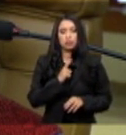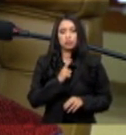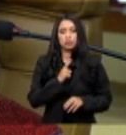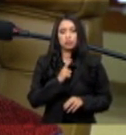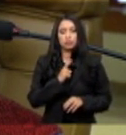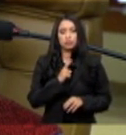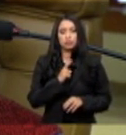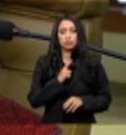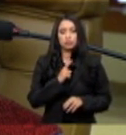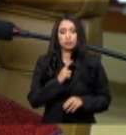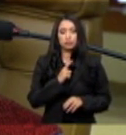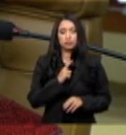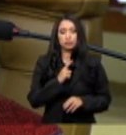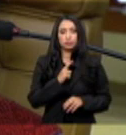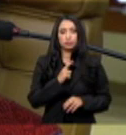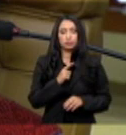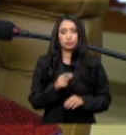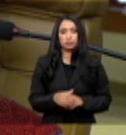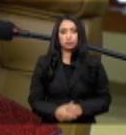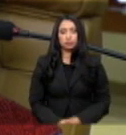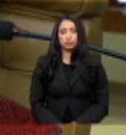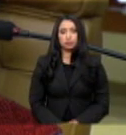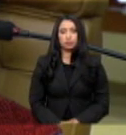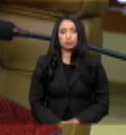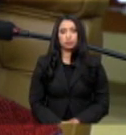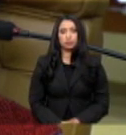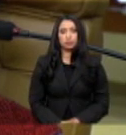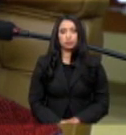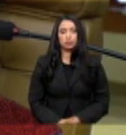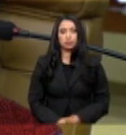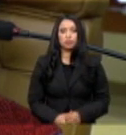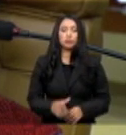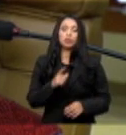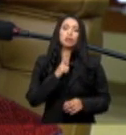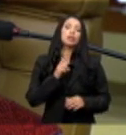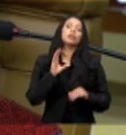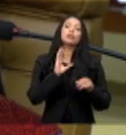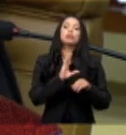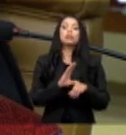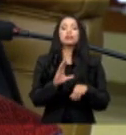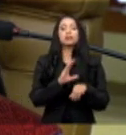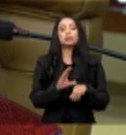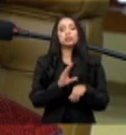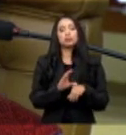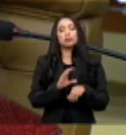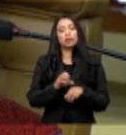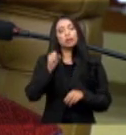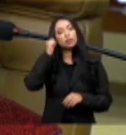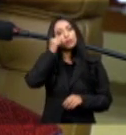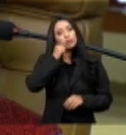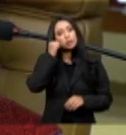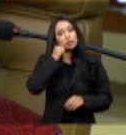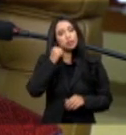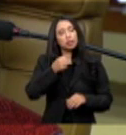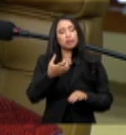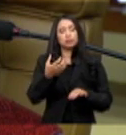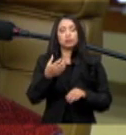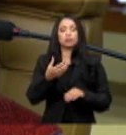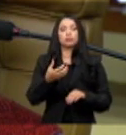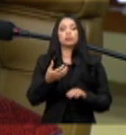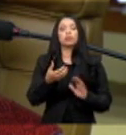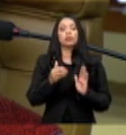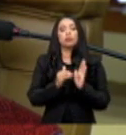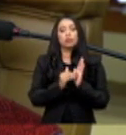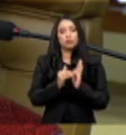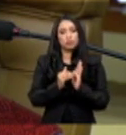que haveria o cumprimento dos dispositivos constitucionais. O Senado Federal apresentou informações no sentido